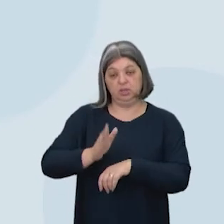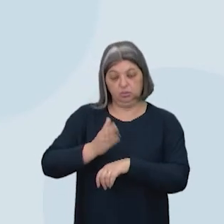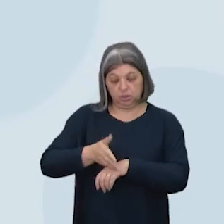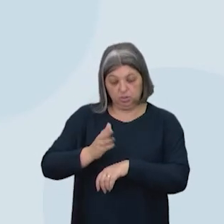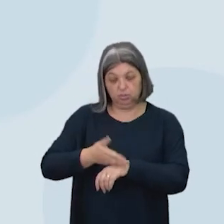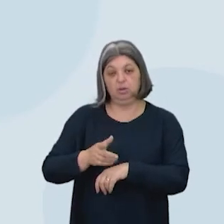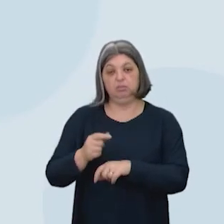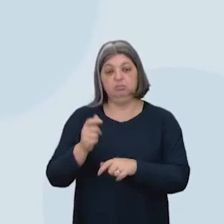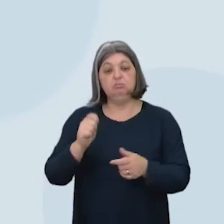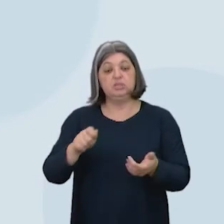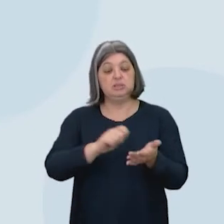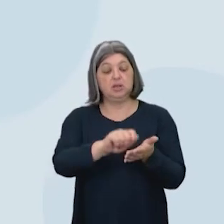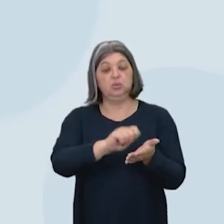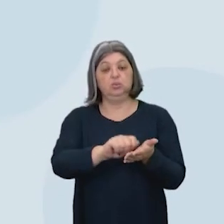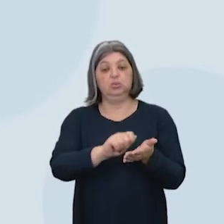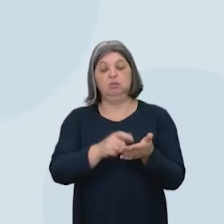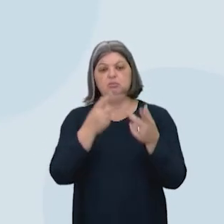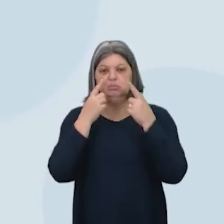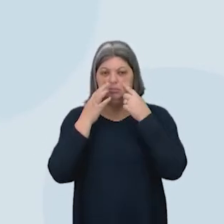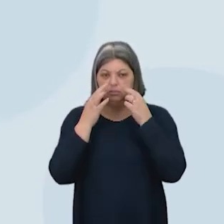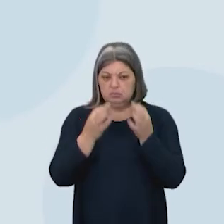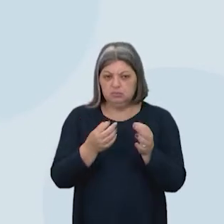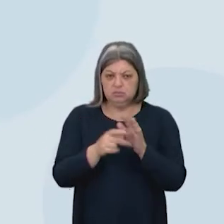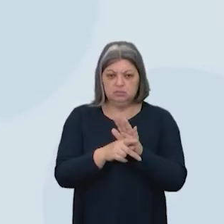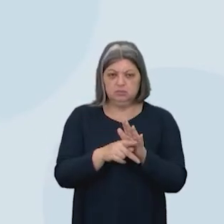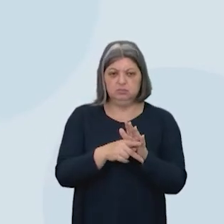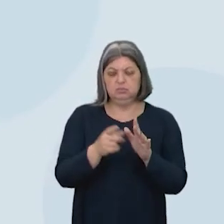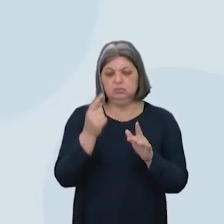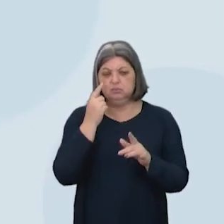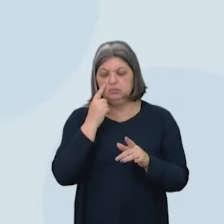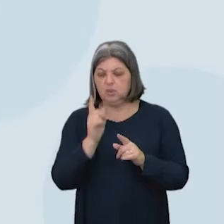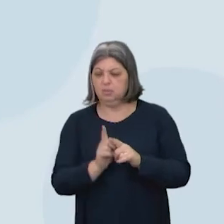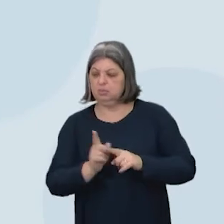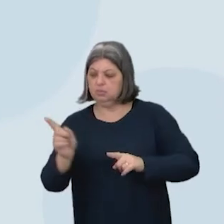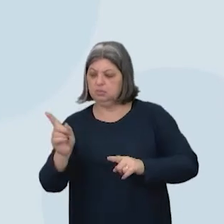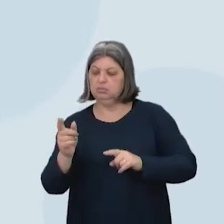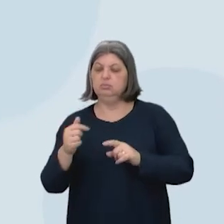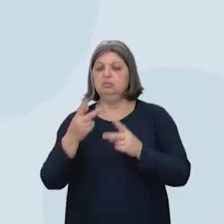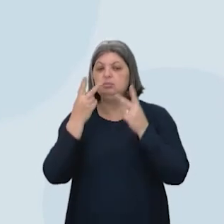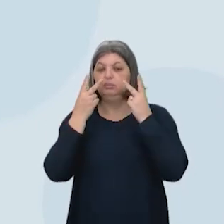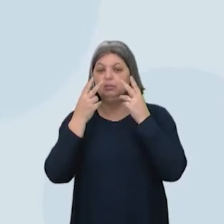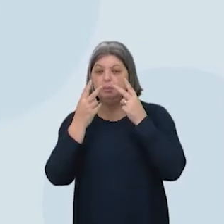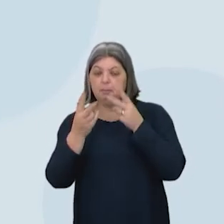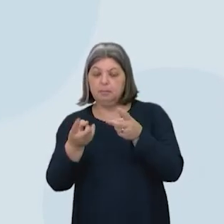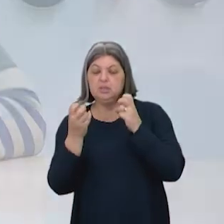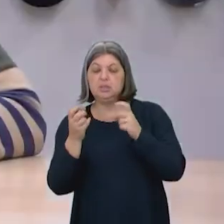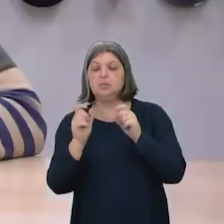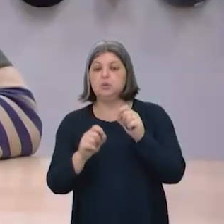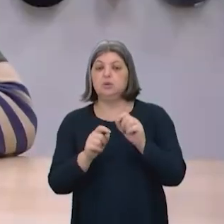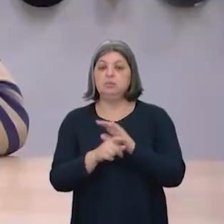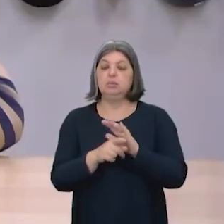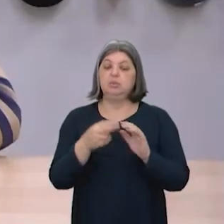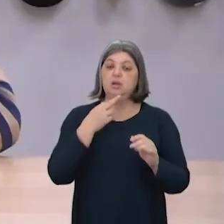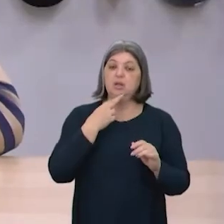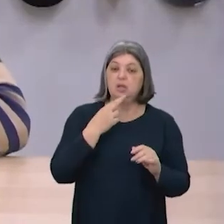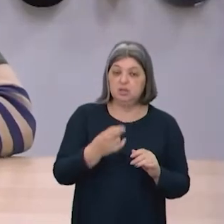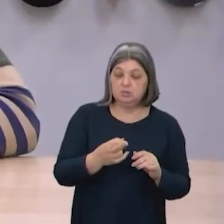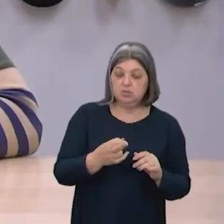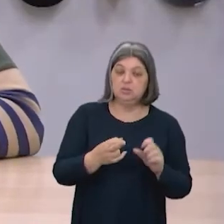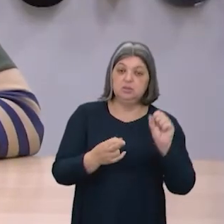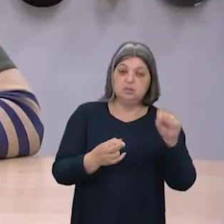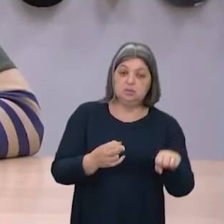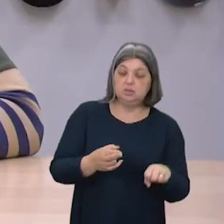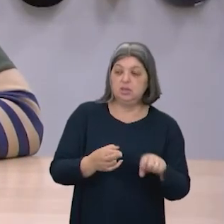anotar. Né? O que eu observei? Né? Puxo a seta, eu observei isso. Qual foi o resultado? Reagiu?